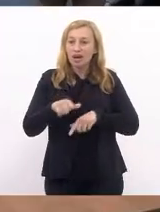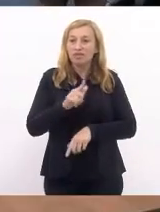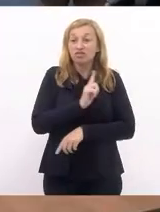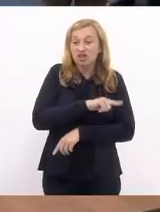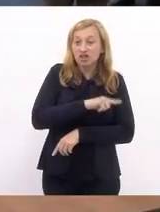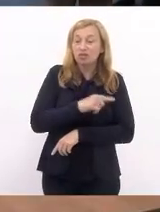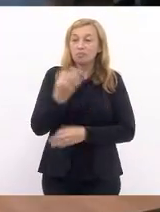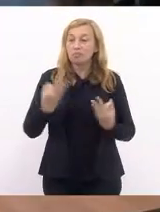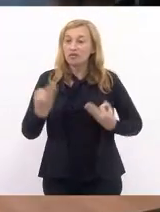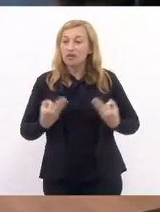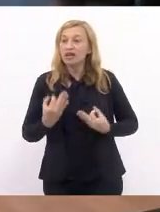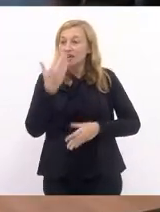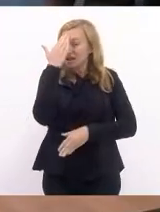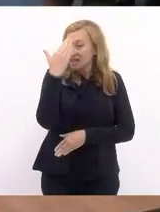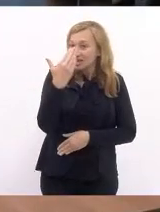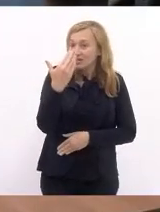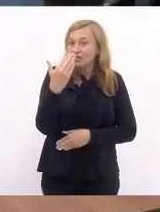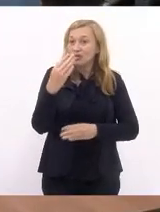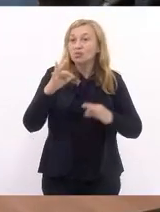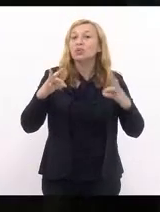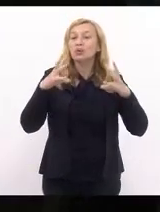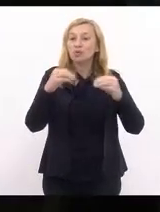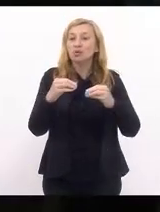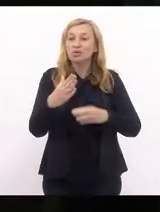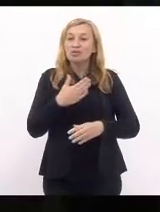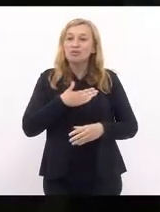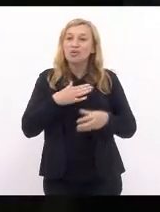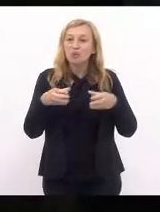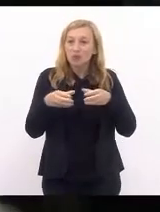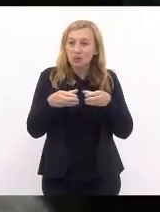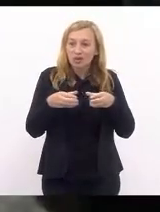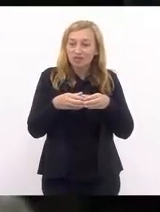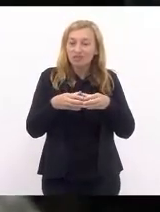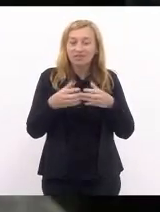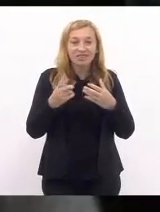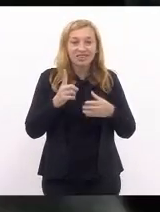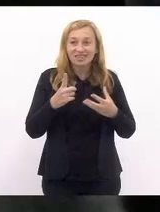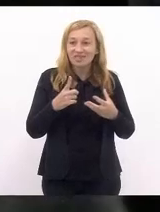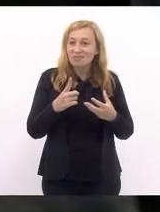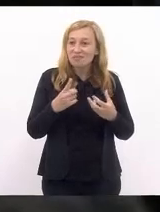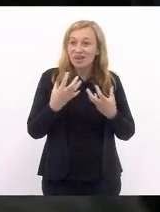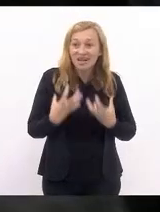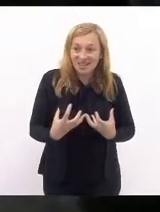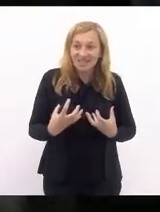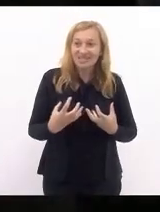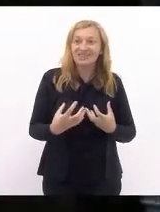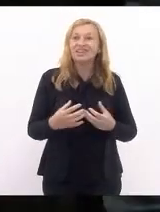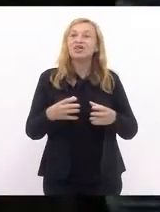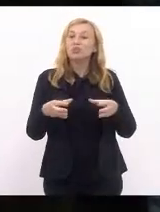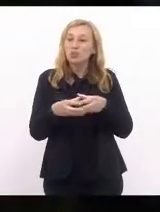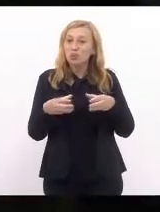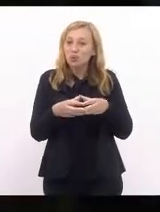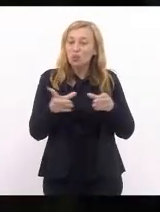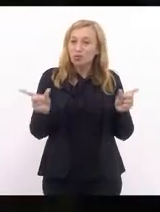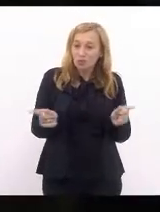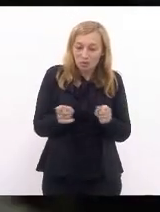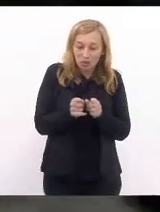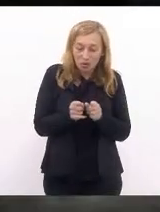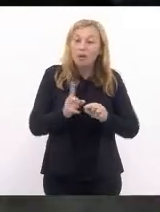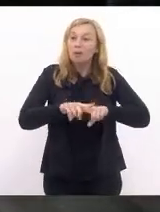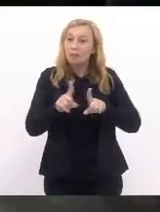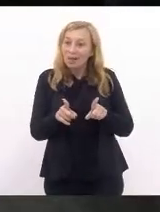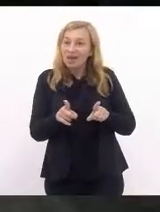e agradecer sobretudo a minha equipe incansável do trabalho a gente tem uma equipe reduzida